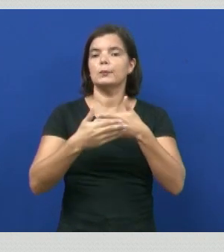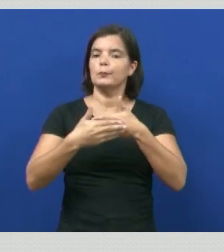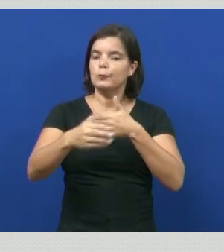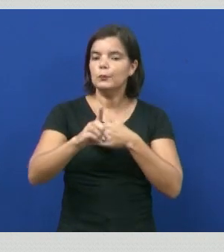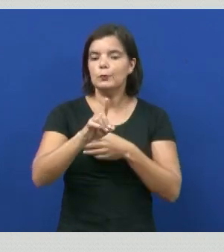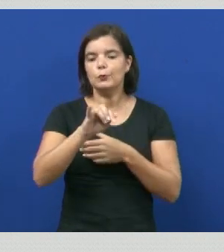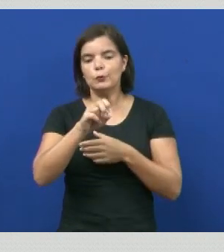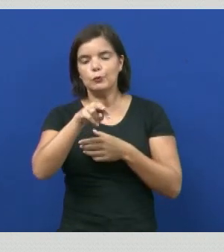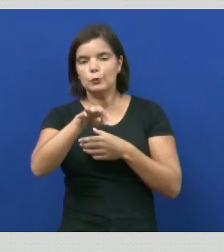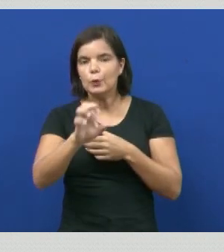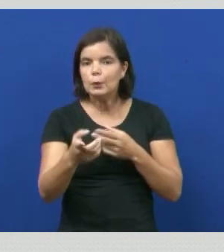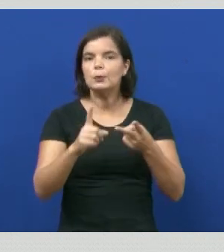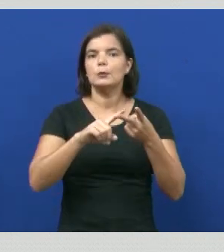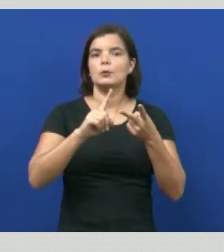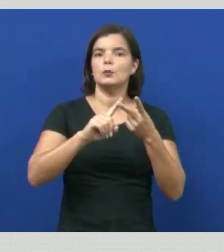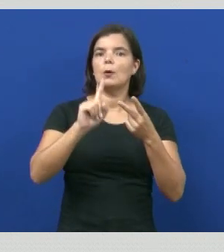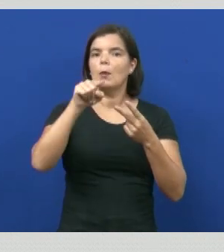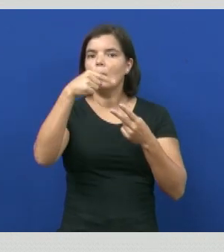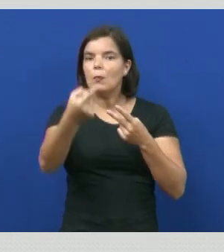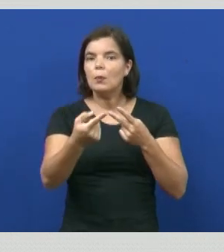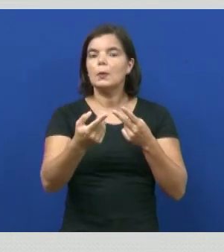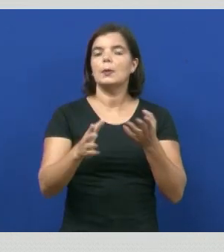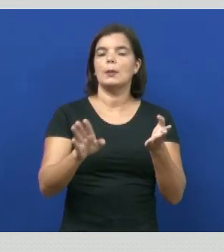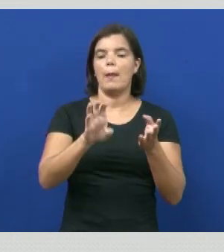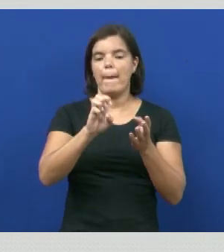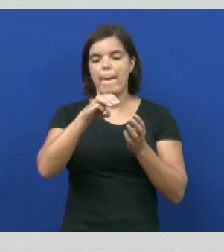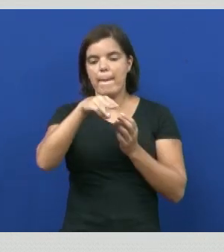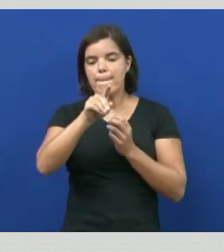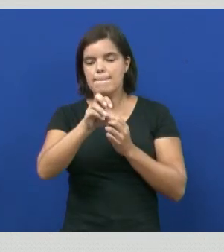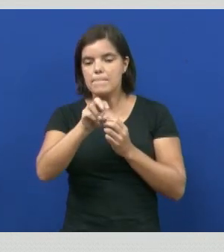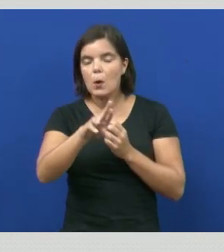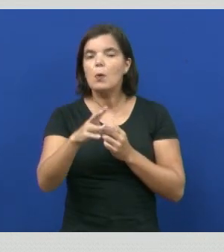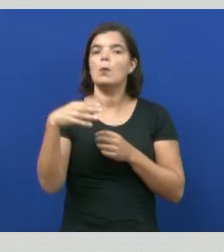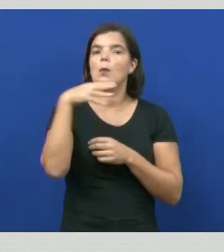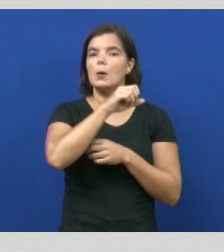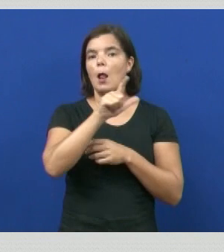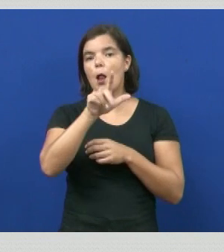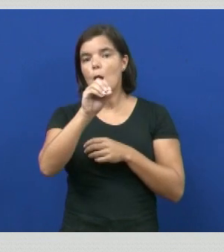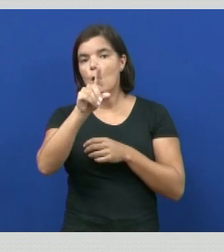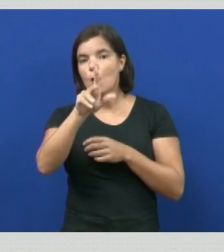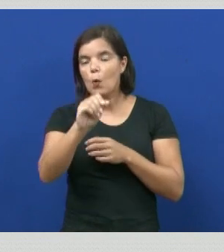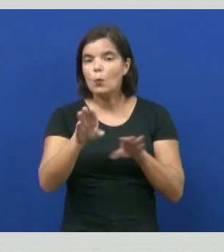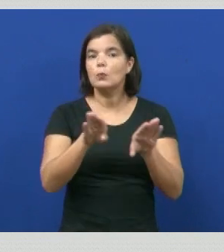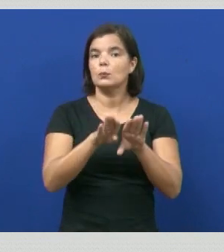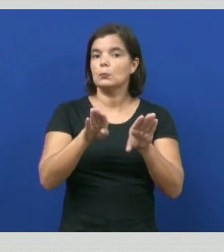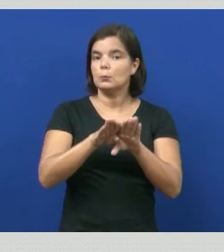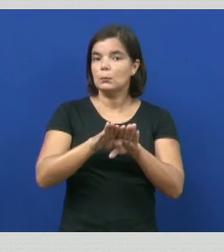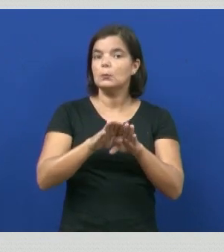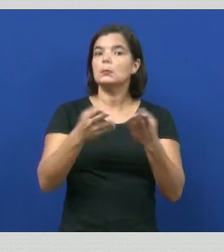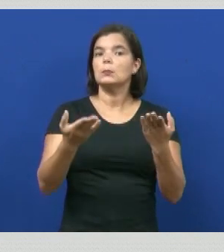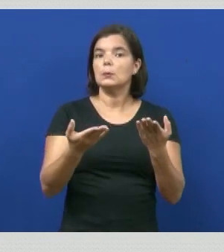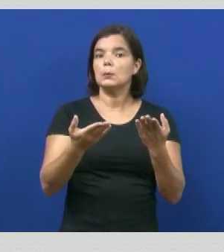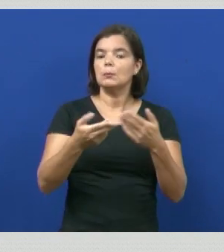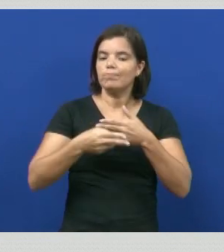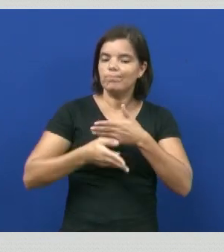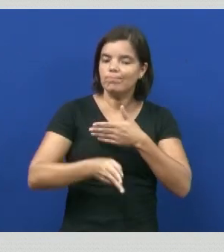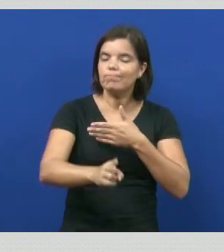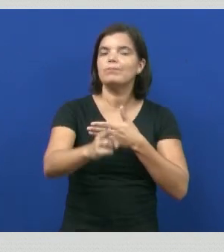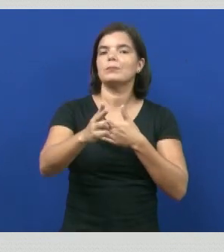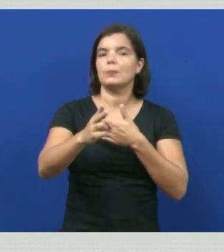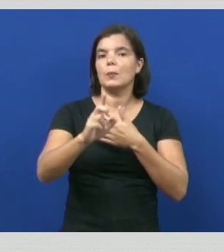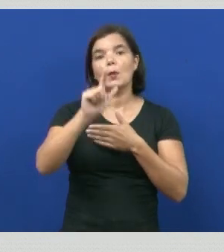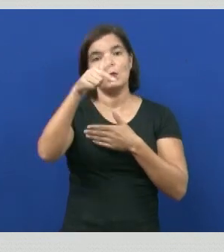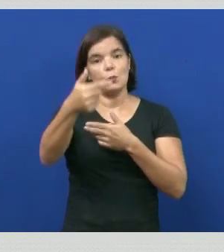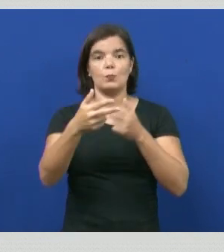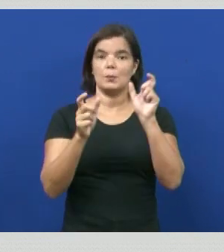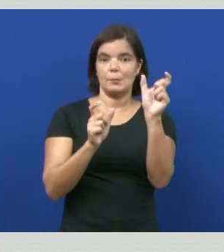exposto, a partir dessas, considerações, embora, logo, com o fim de, em vista disso, por conseguinte, caso,